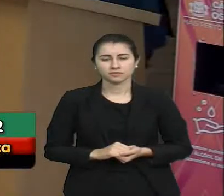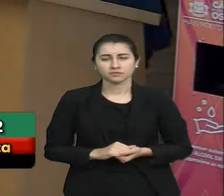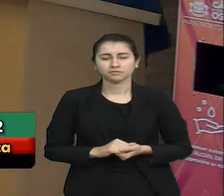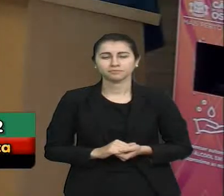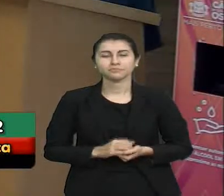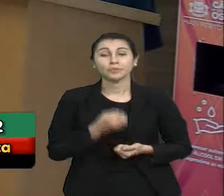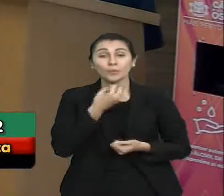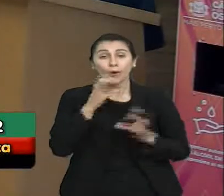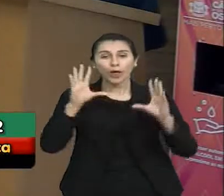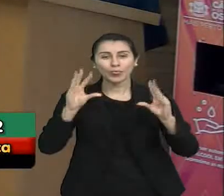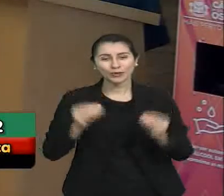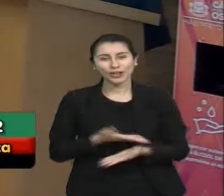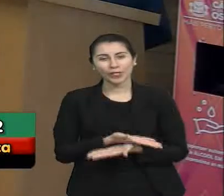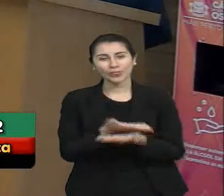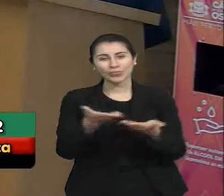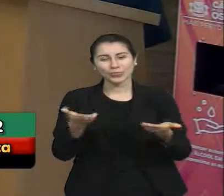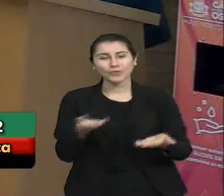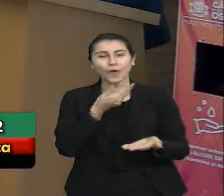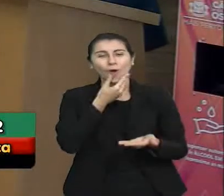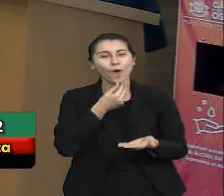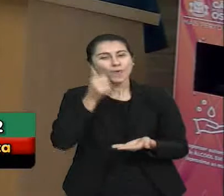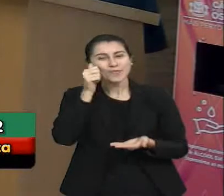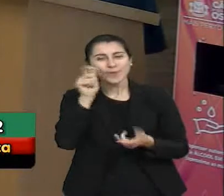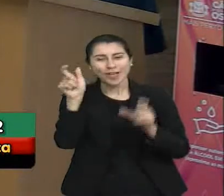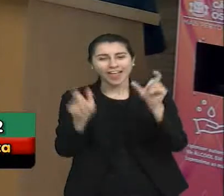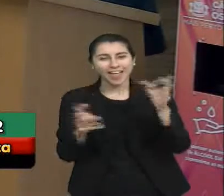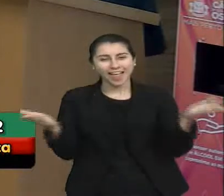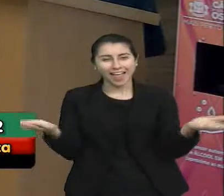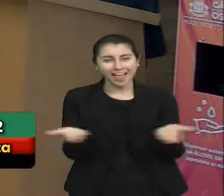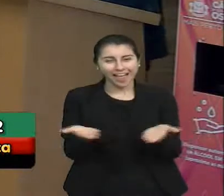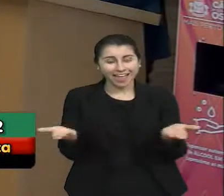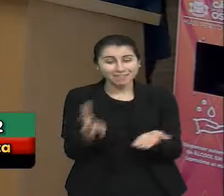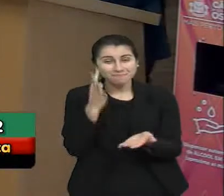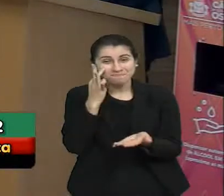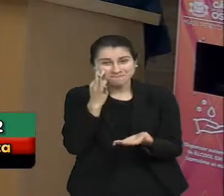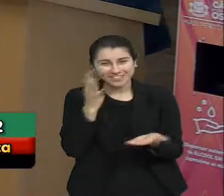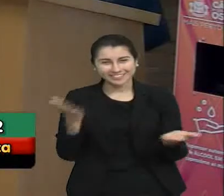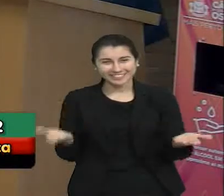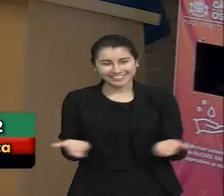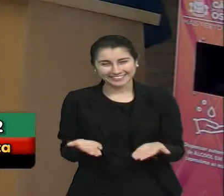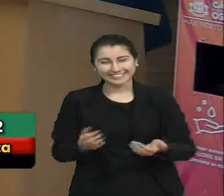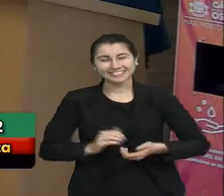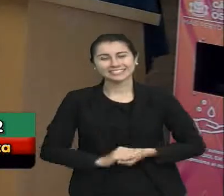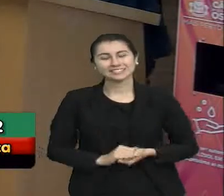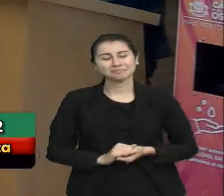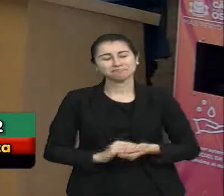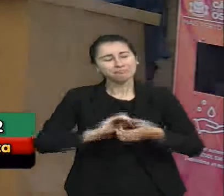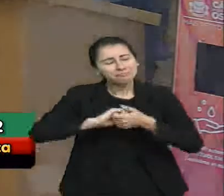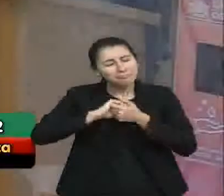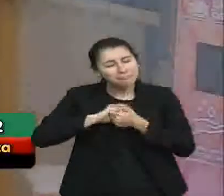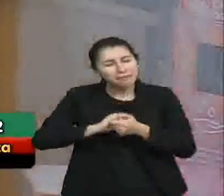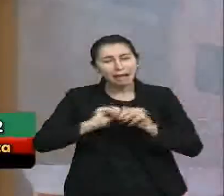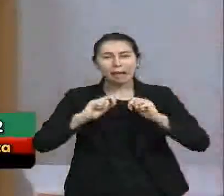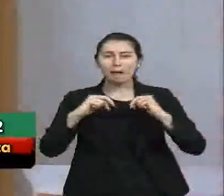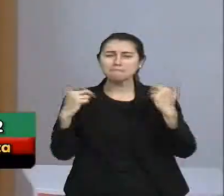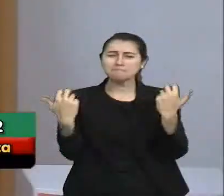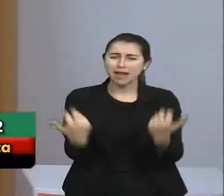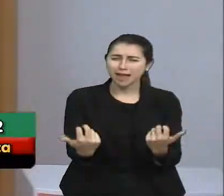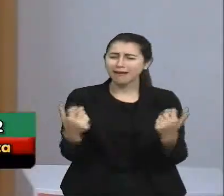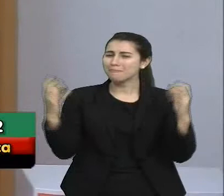Boa noite a todas, todos e todes que estão aqui. Saudar essa mesa